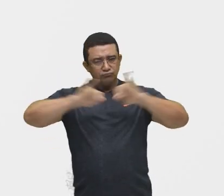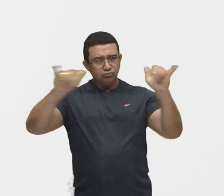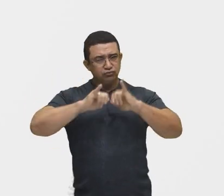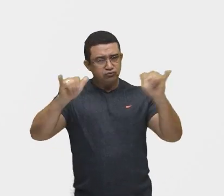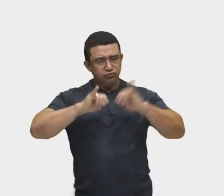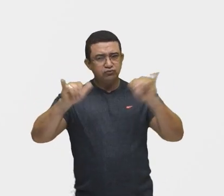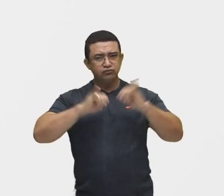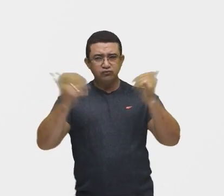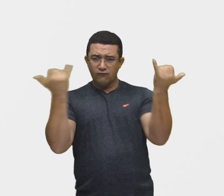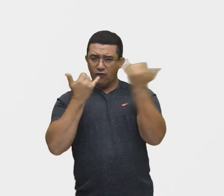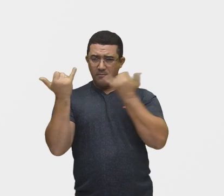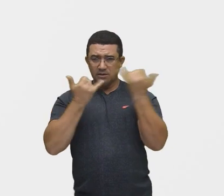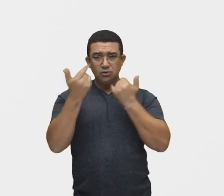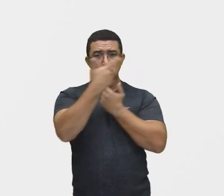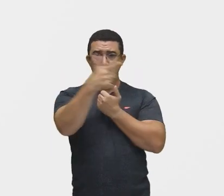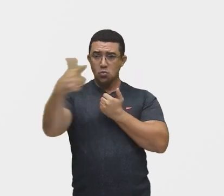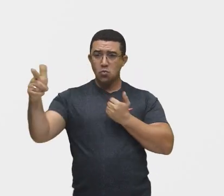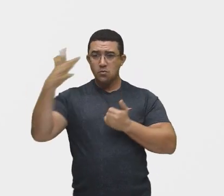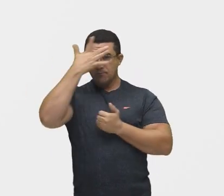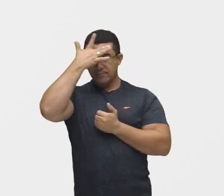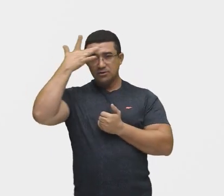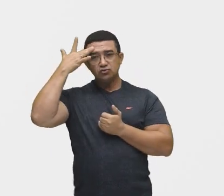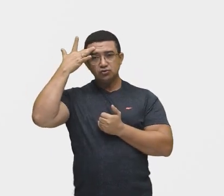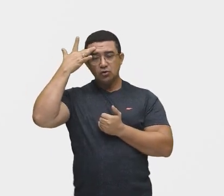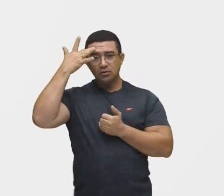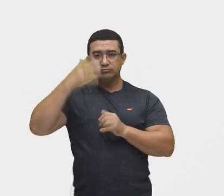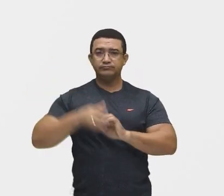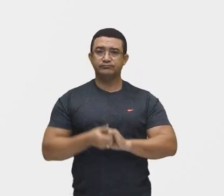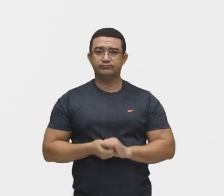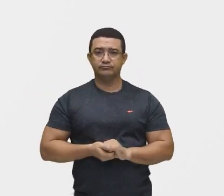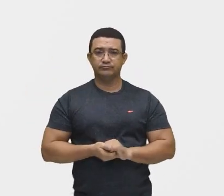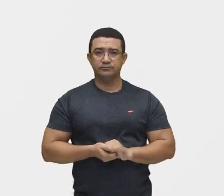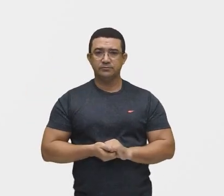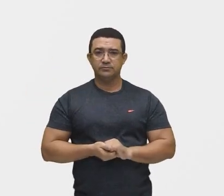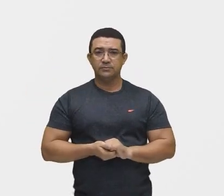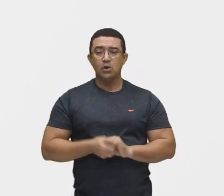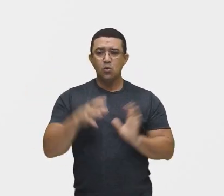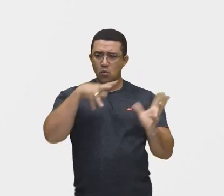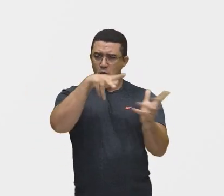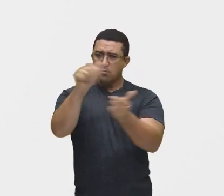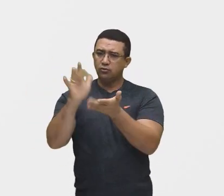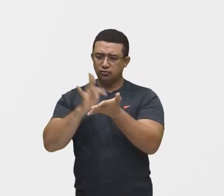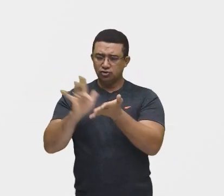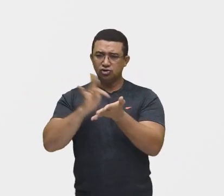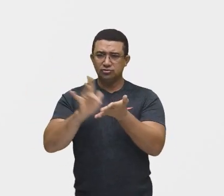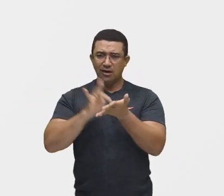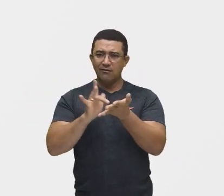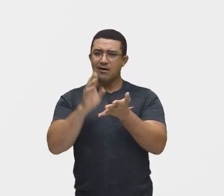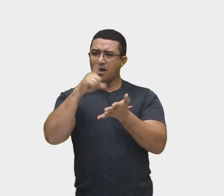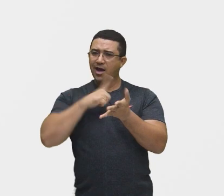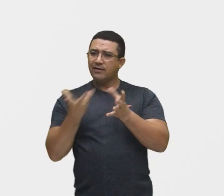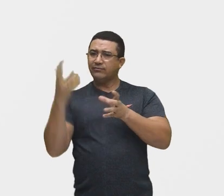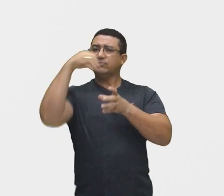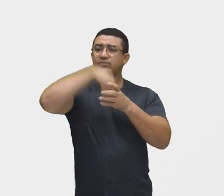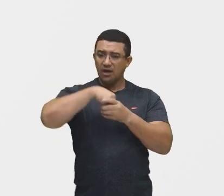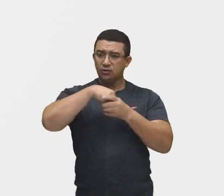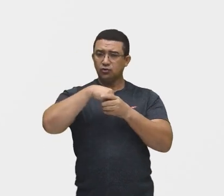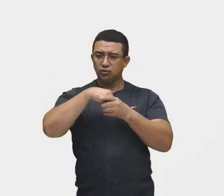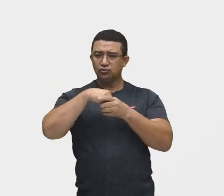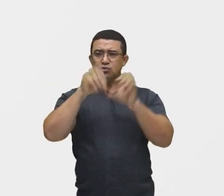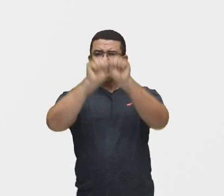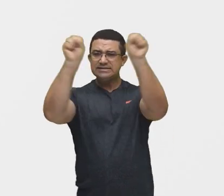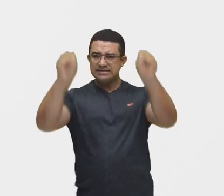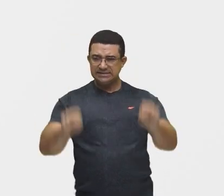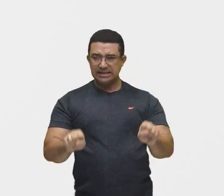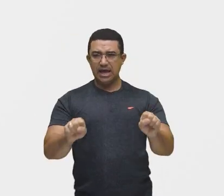outras pessoas, não é? Ou seja, ele existe ou ele vive, né, dentro de uma rede de informação. Então, o